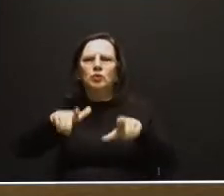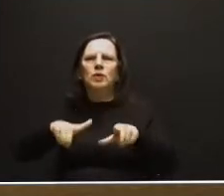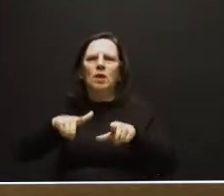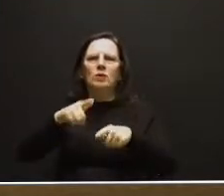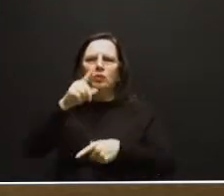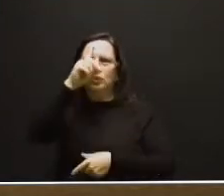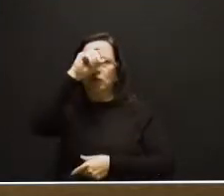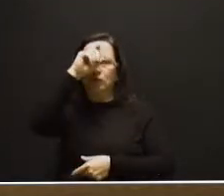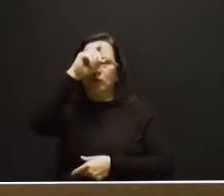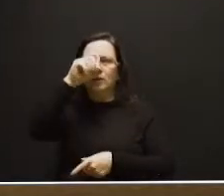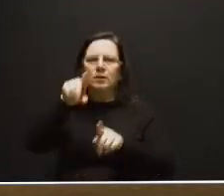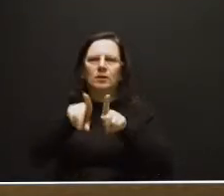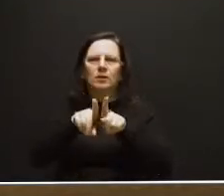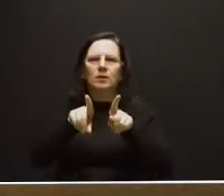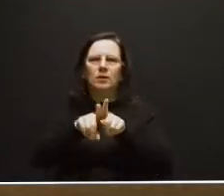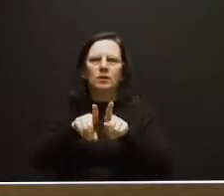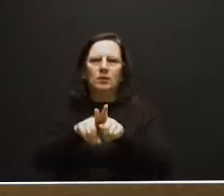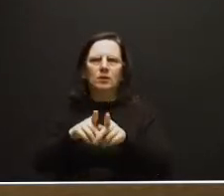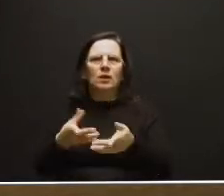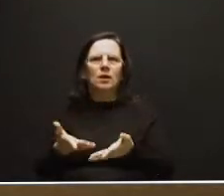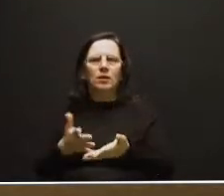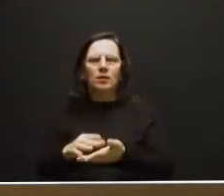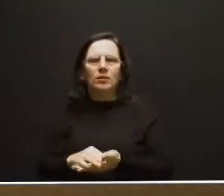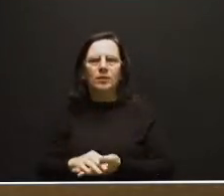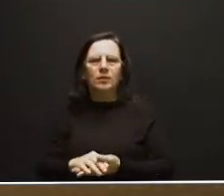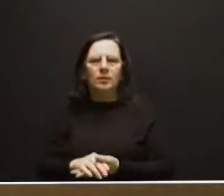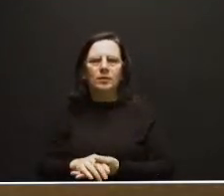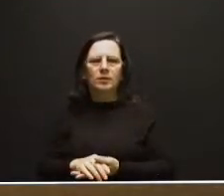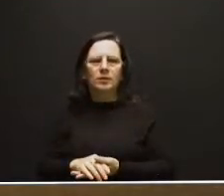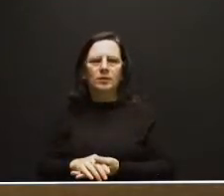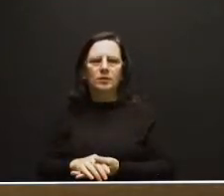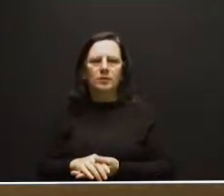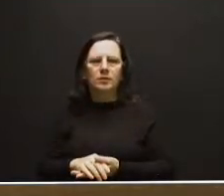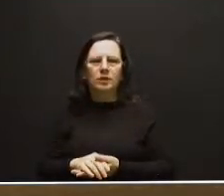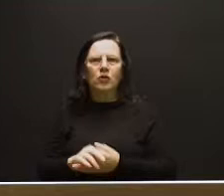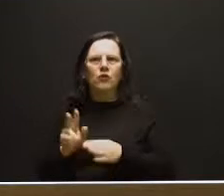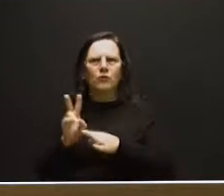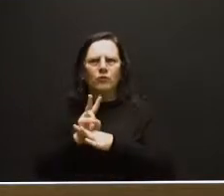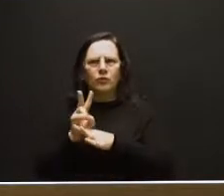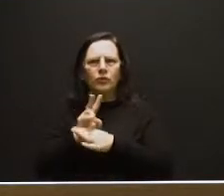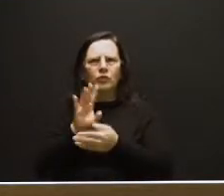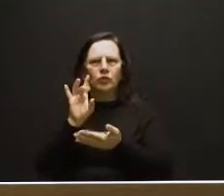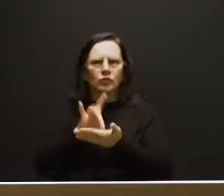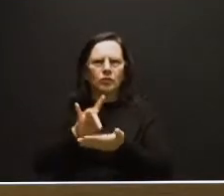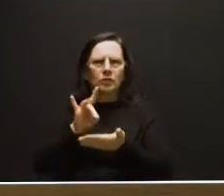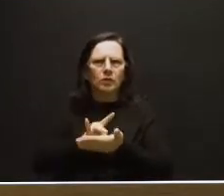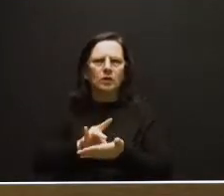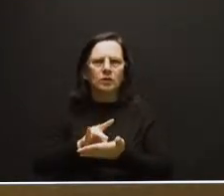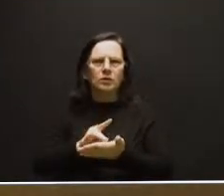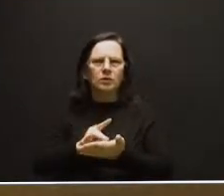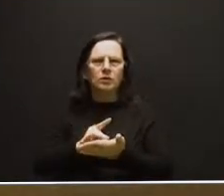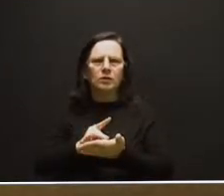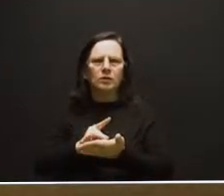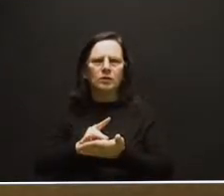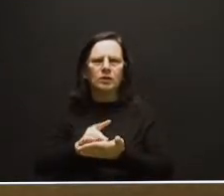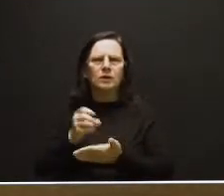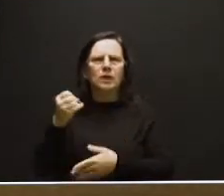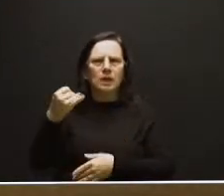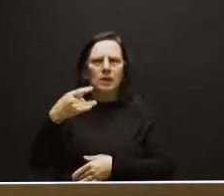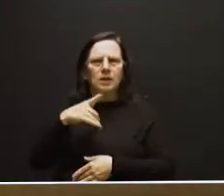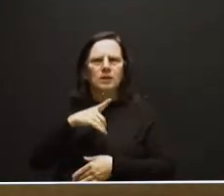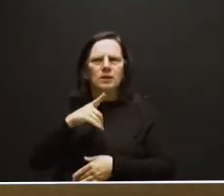para que o sisreg ele verifique se realmente tinha um